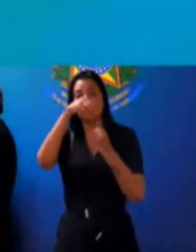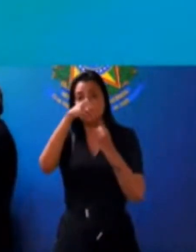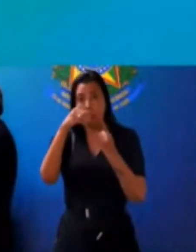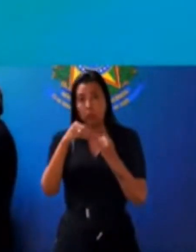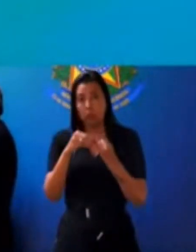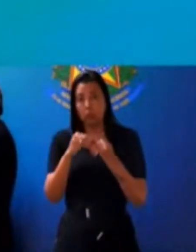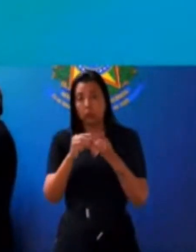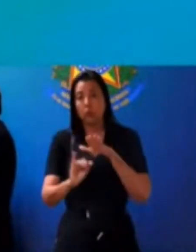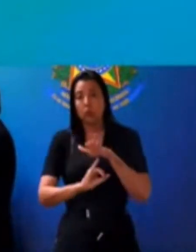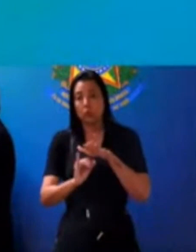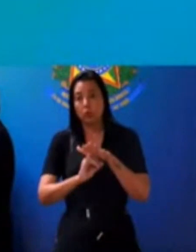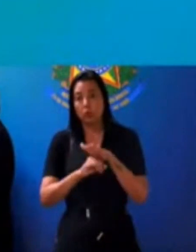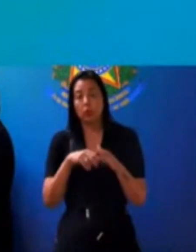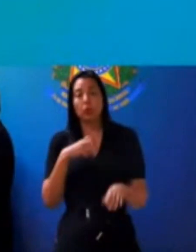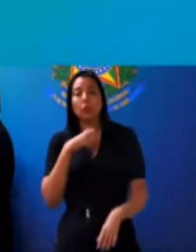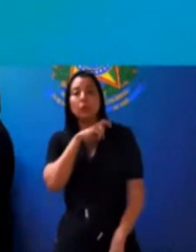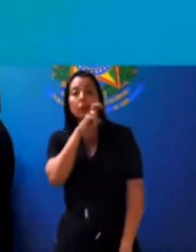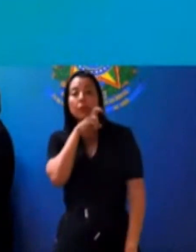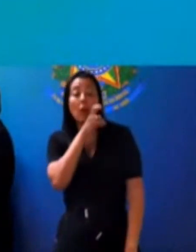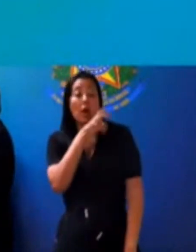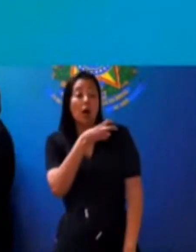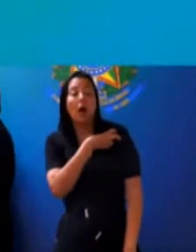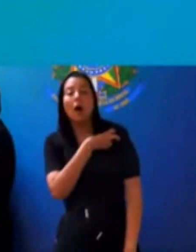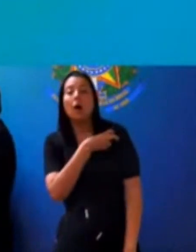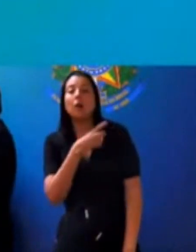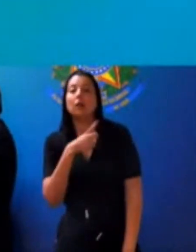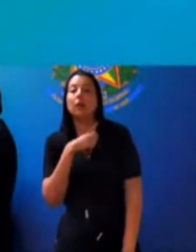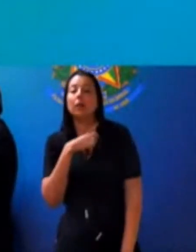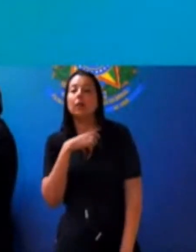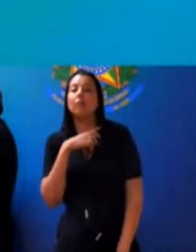Fiocruz e o Instituto Butantã referência